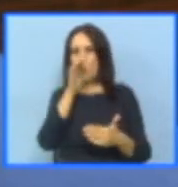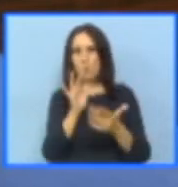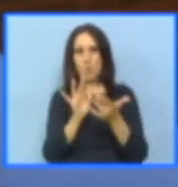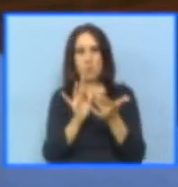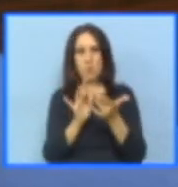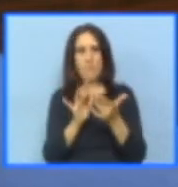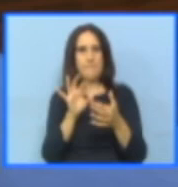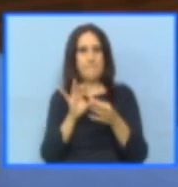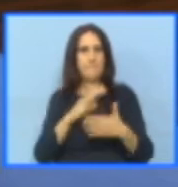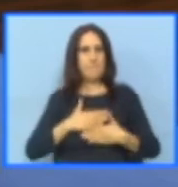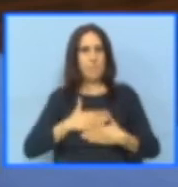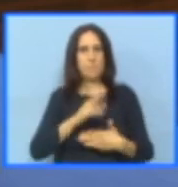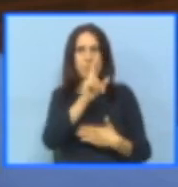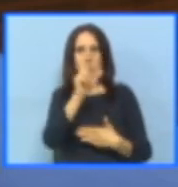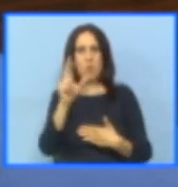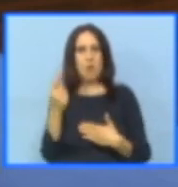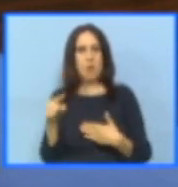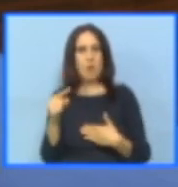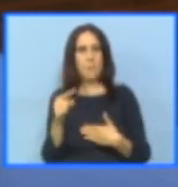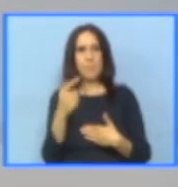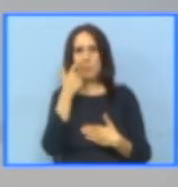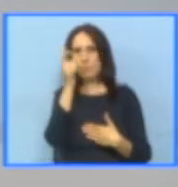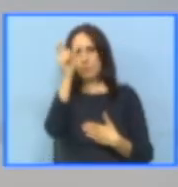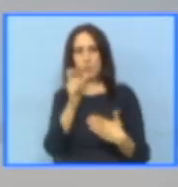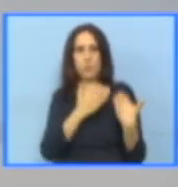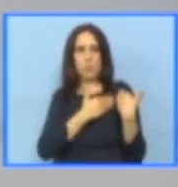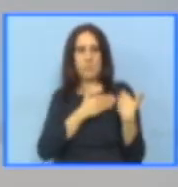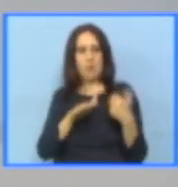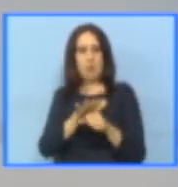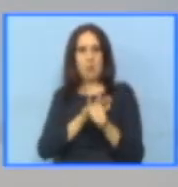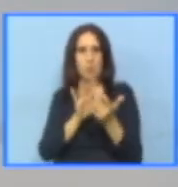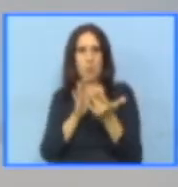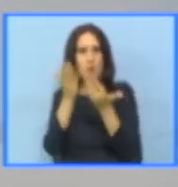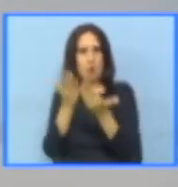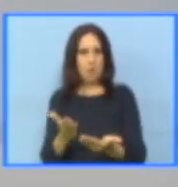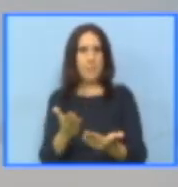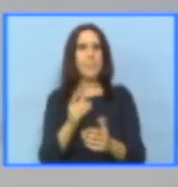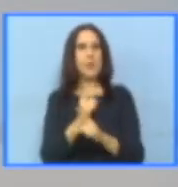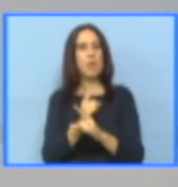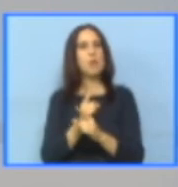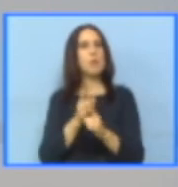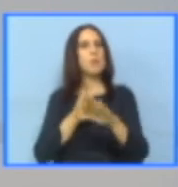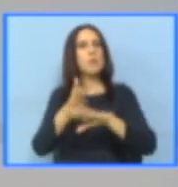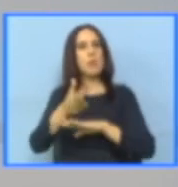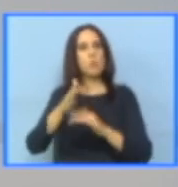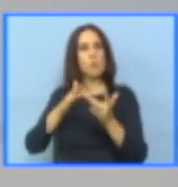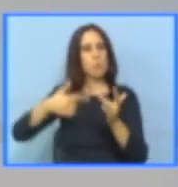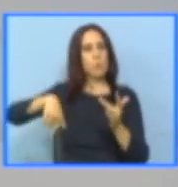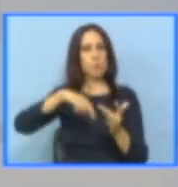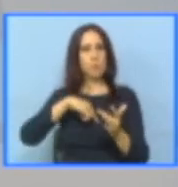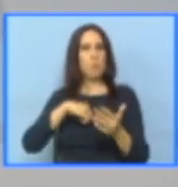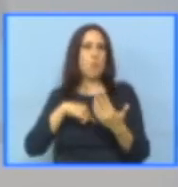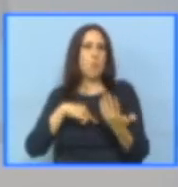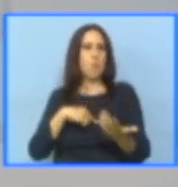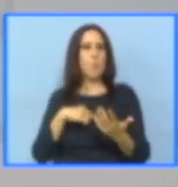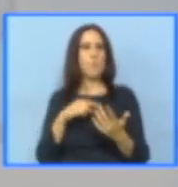parte dedicada ao voluntariado missionário encontra o contacto da pessoa que está responsável por essa área, entrar diretamente em contacto connosco, ou então